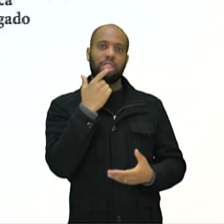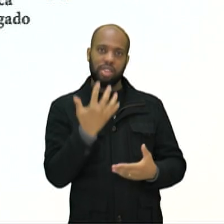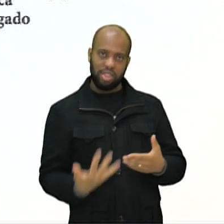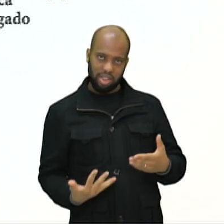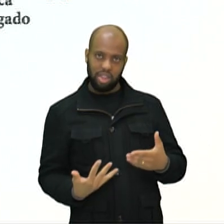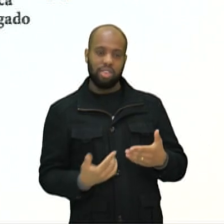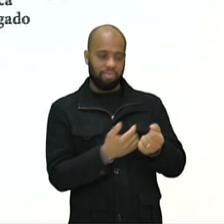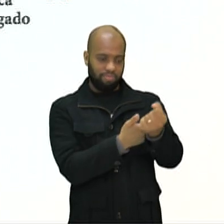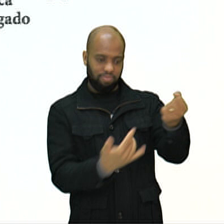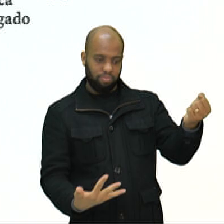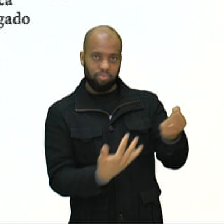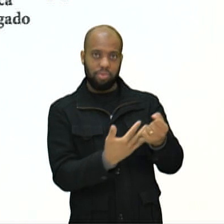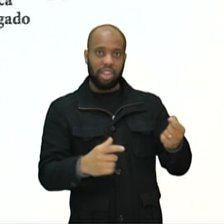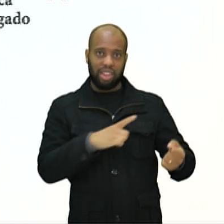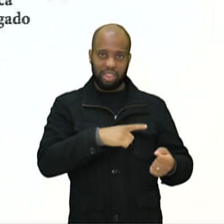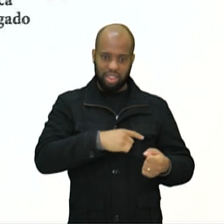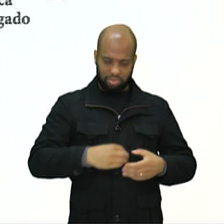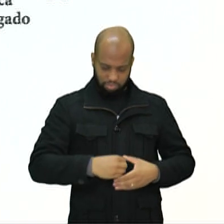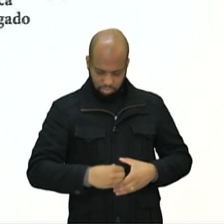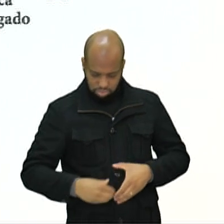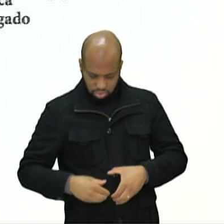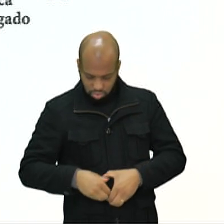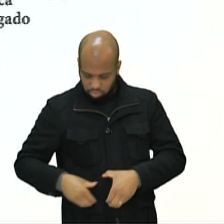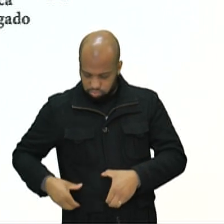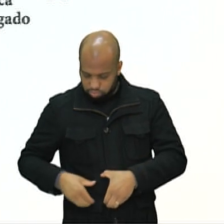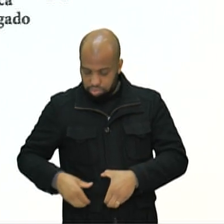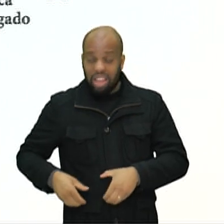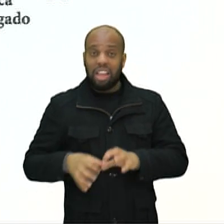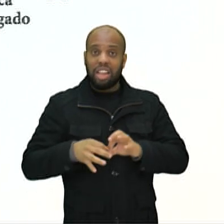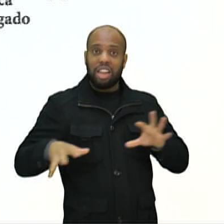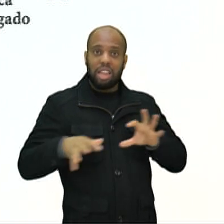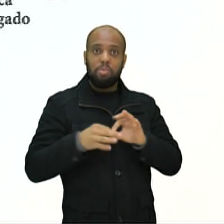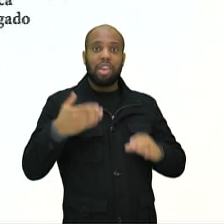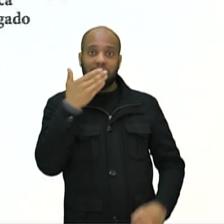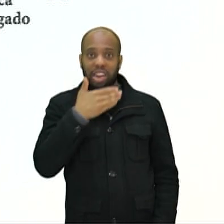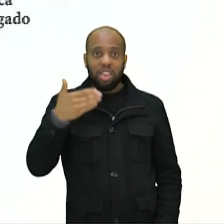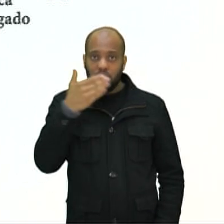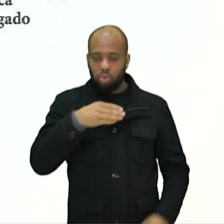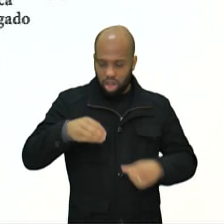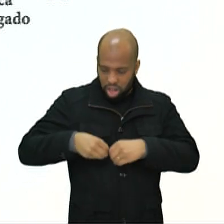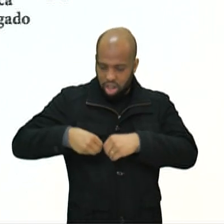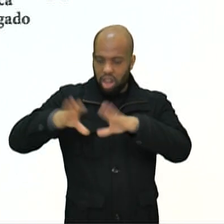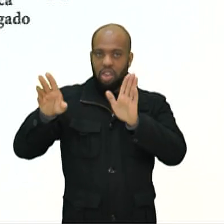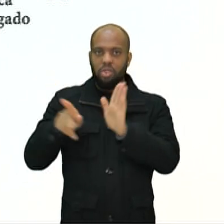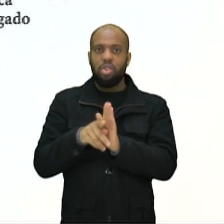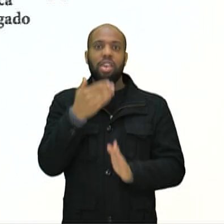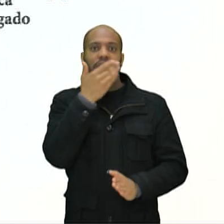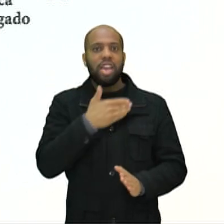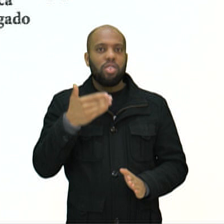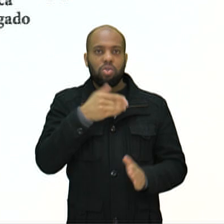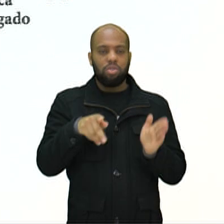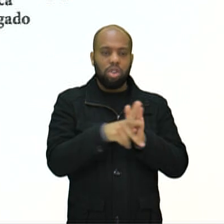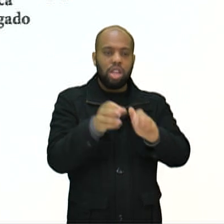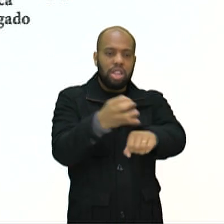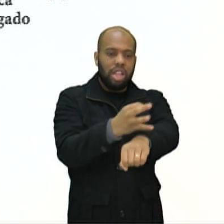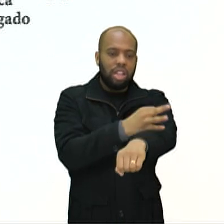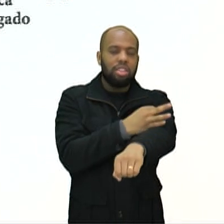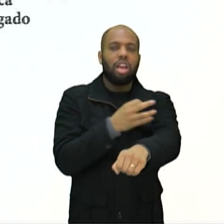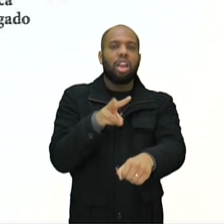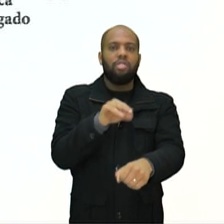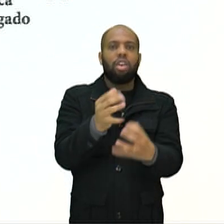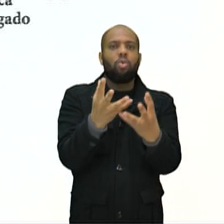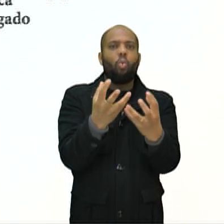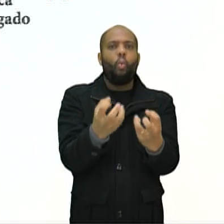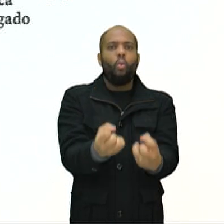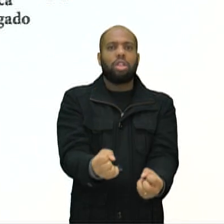vai liberar insulina, essa insulina vai transportar essa glicose para as células, elas vão ser absorvidas.